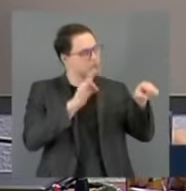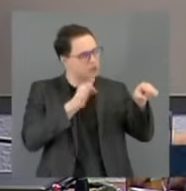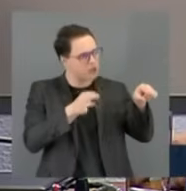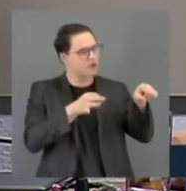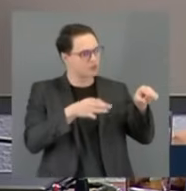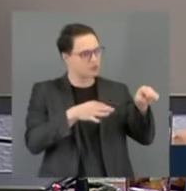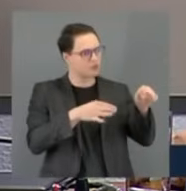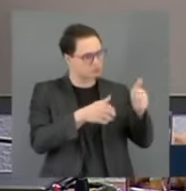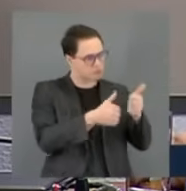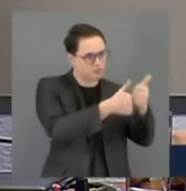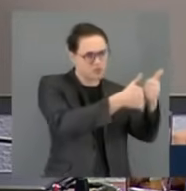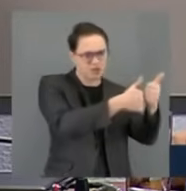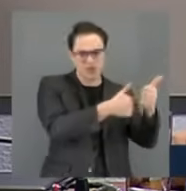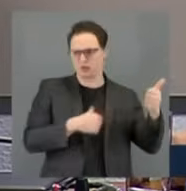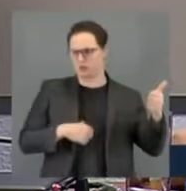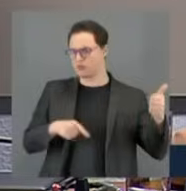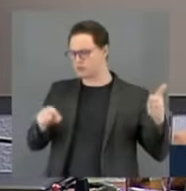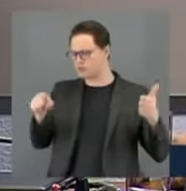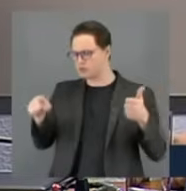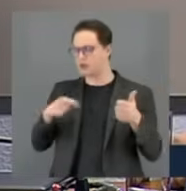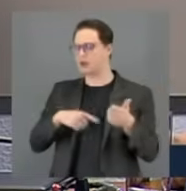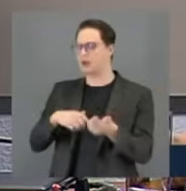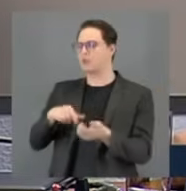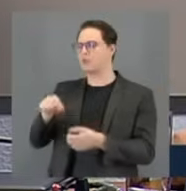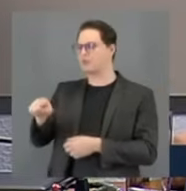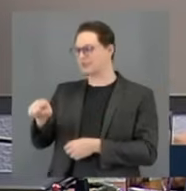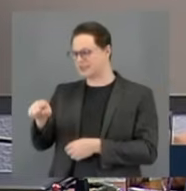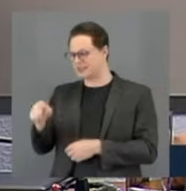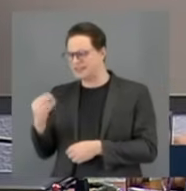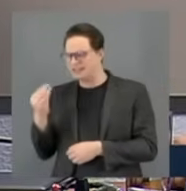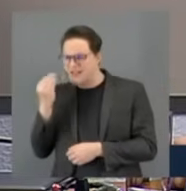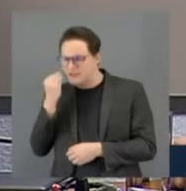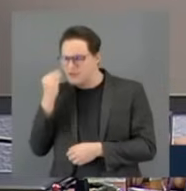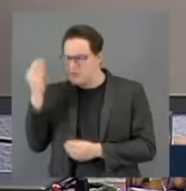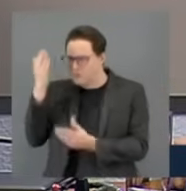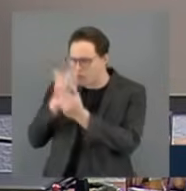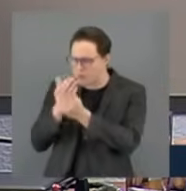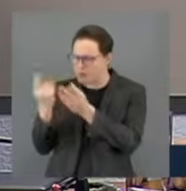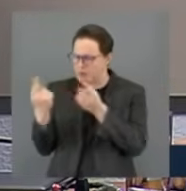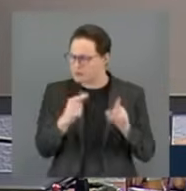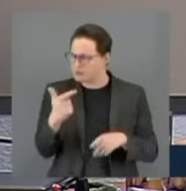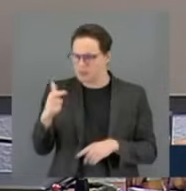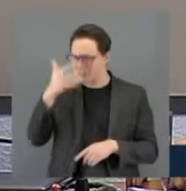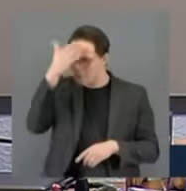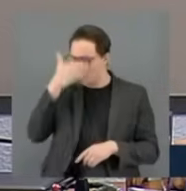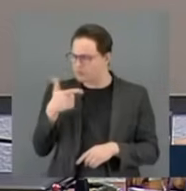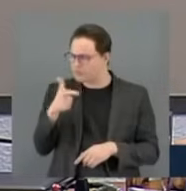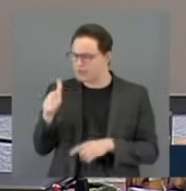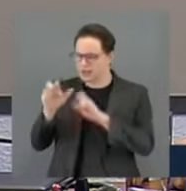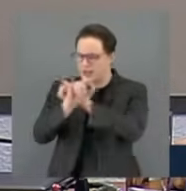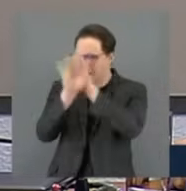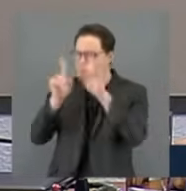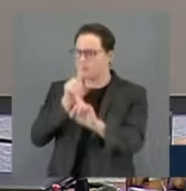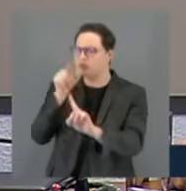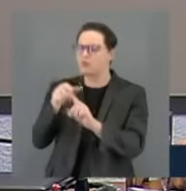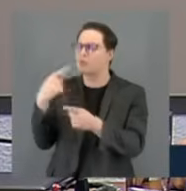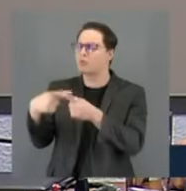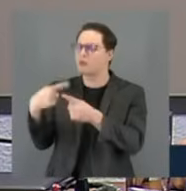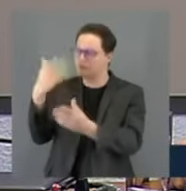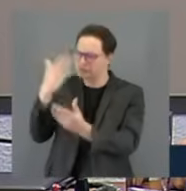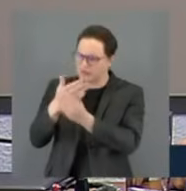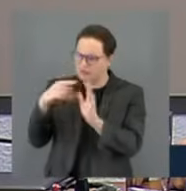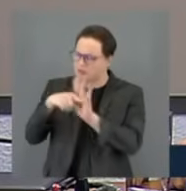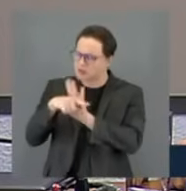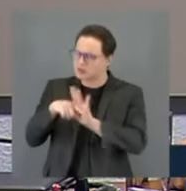por forçar uma obrigação inexistente e destacou que o pedido não tinha clareza sobre o objetivo da